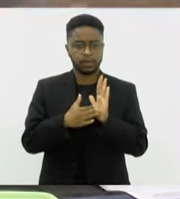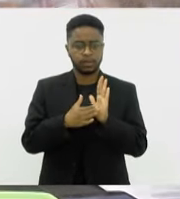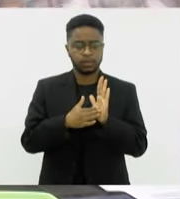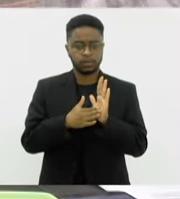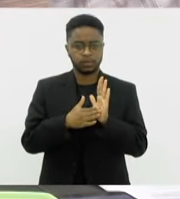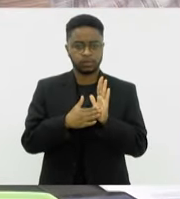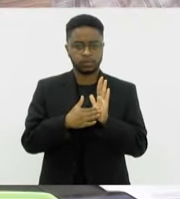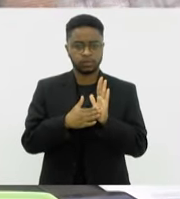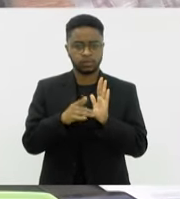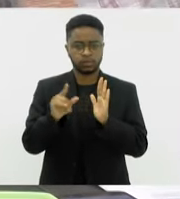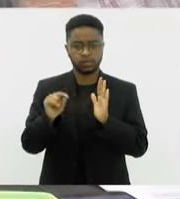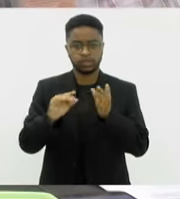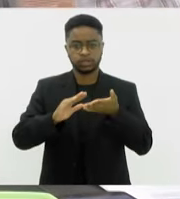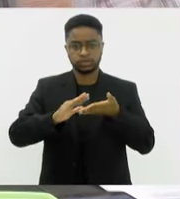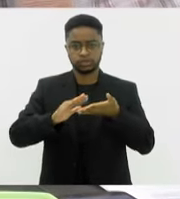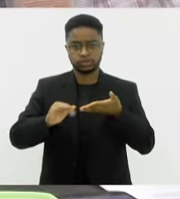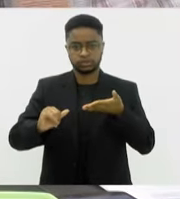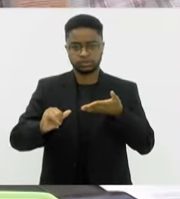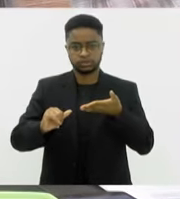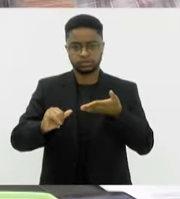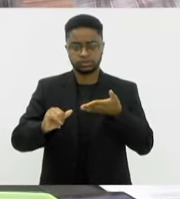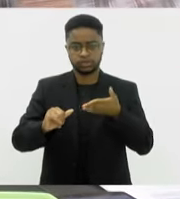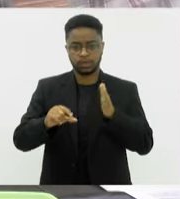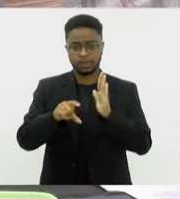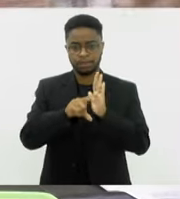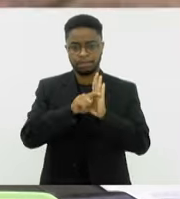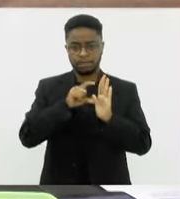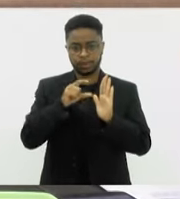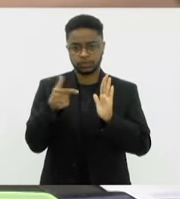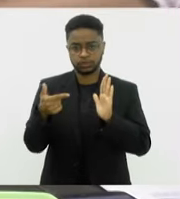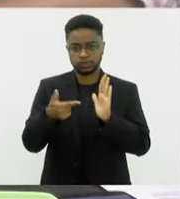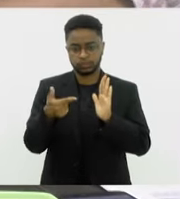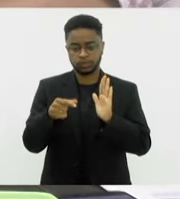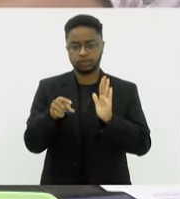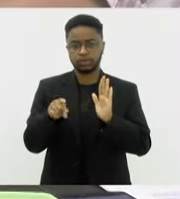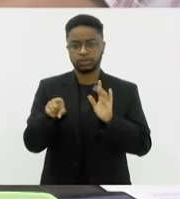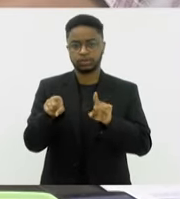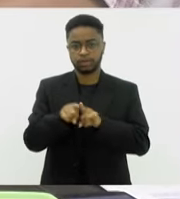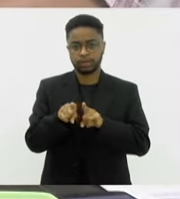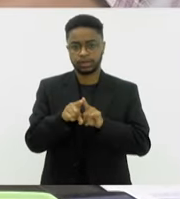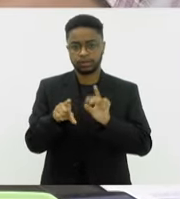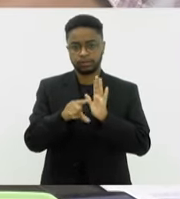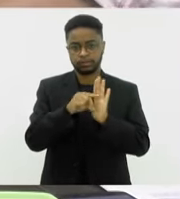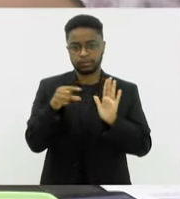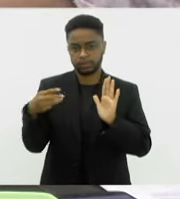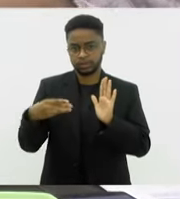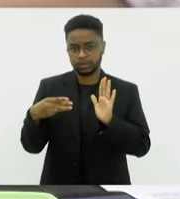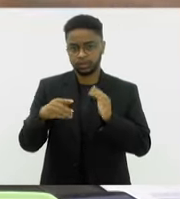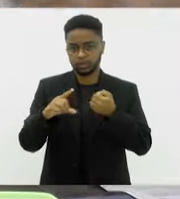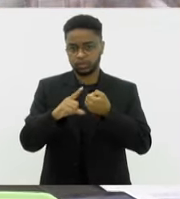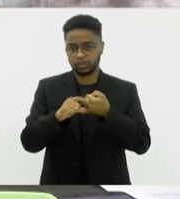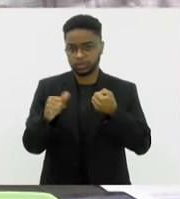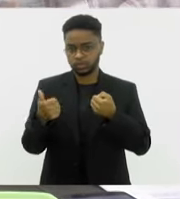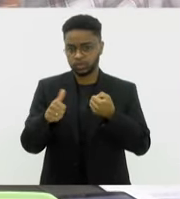a supressão dos parágrafos 2º e 3º do artigo 11.